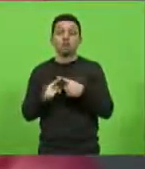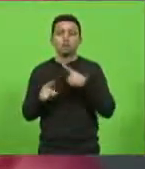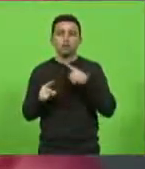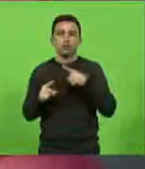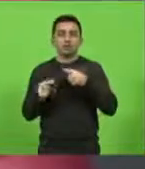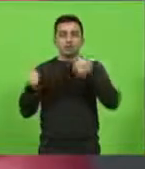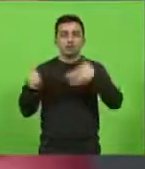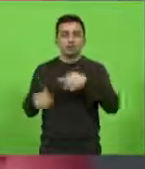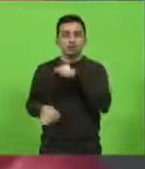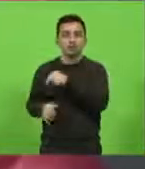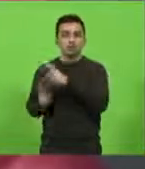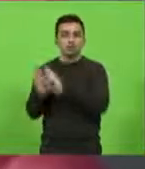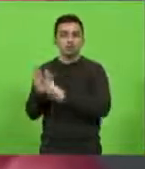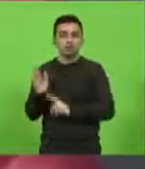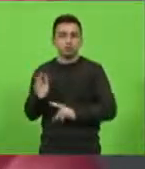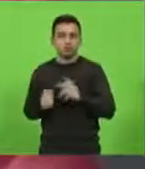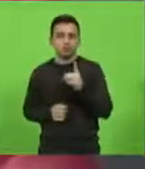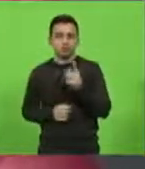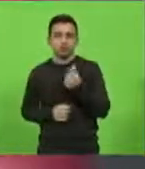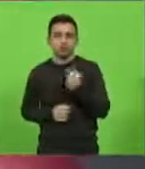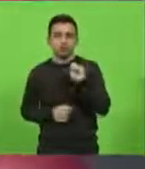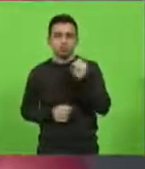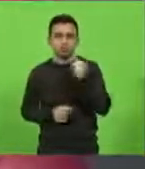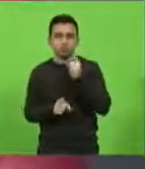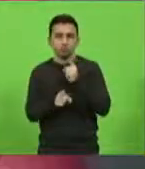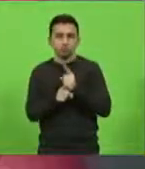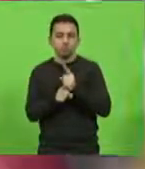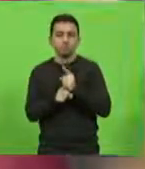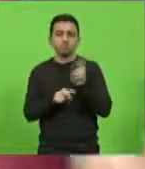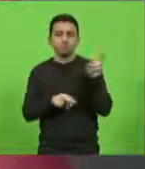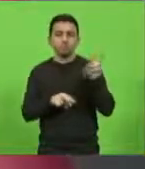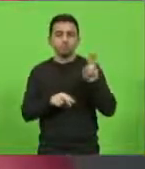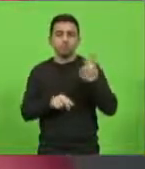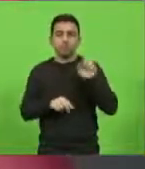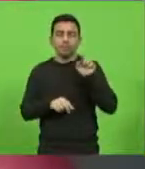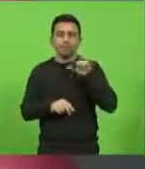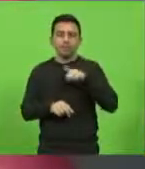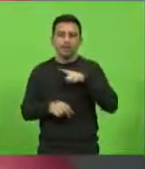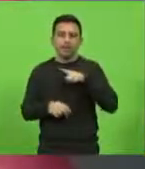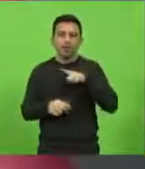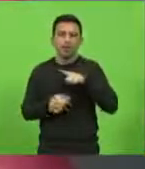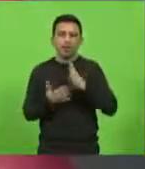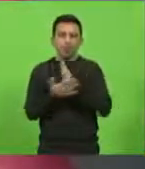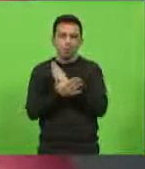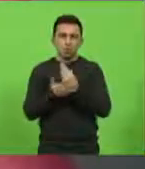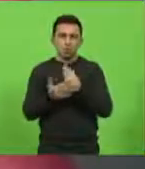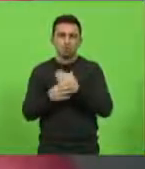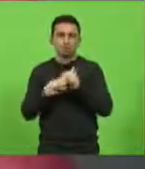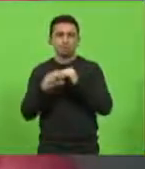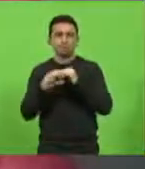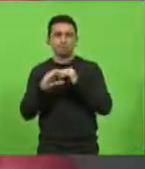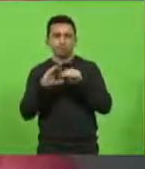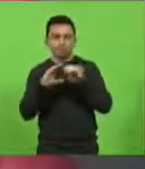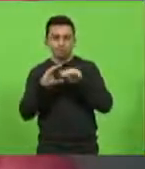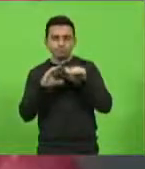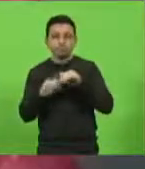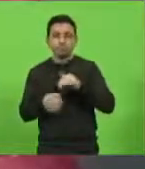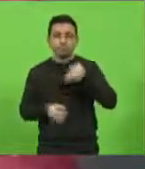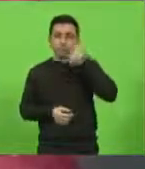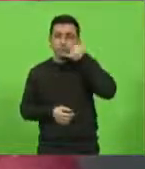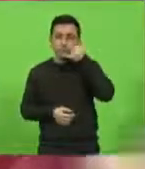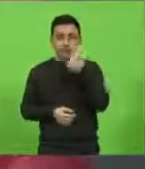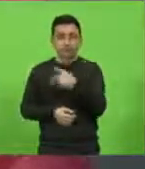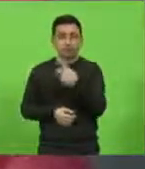análise de material apreendido número 168 2020 que analisou mensagens escolhidas do aparelho celular do denunciado